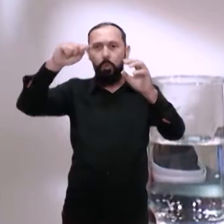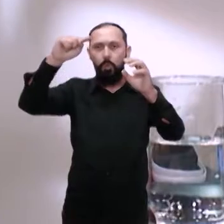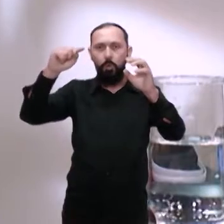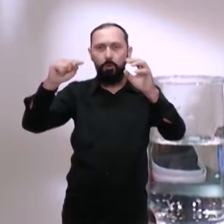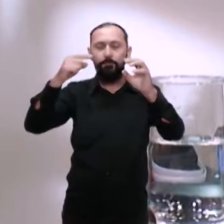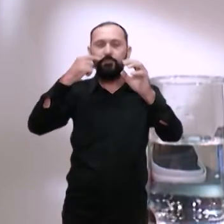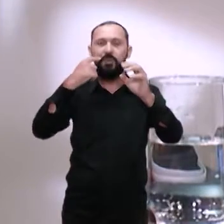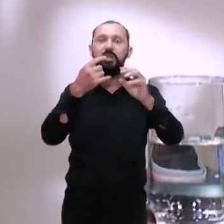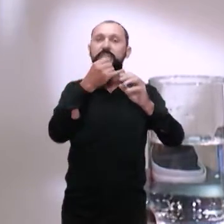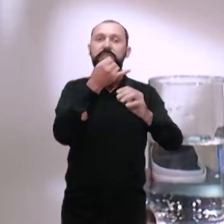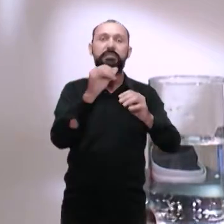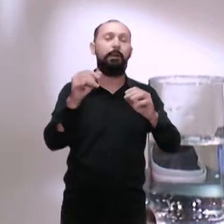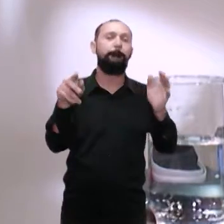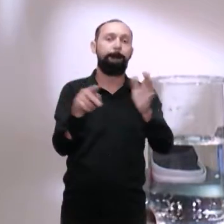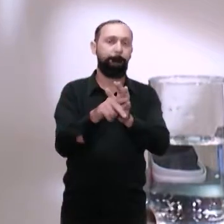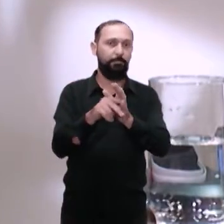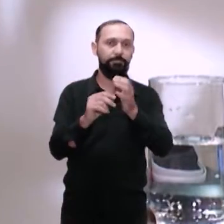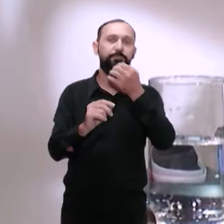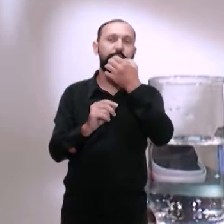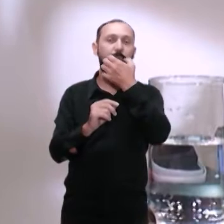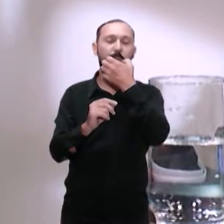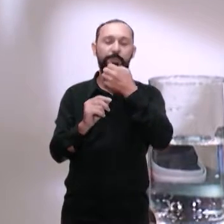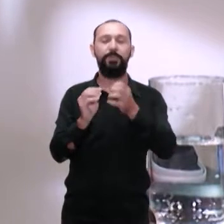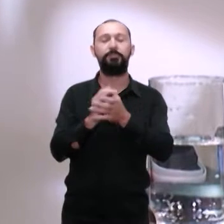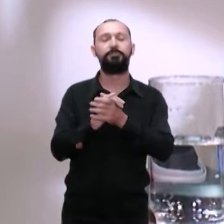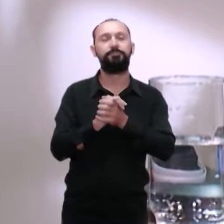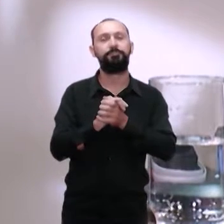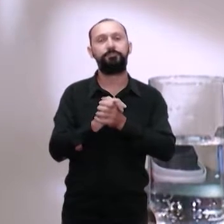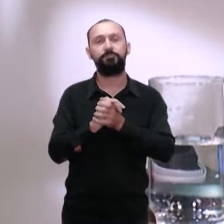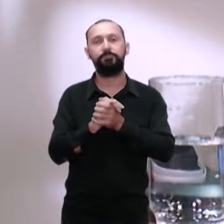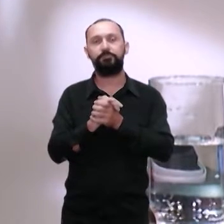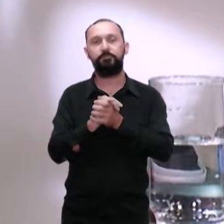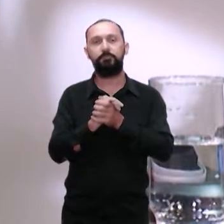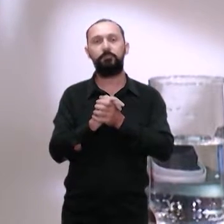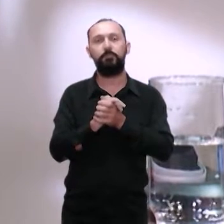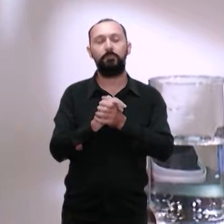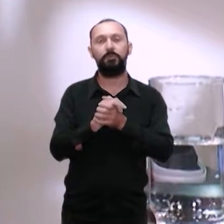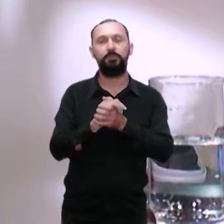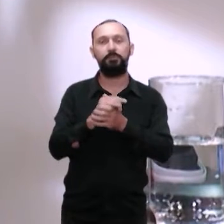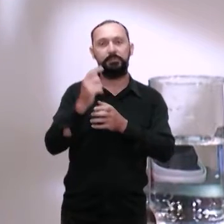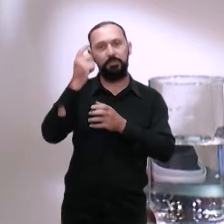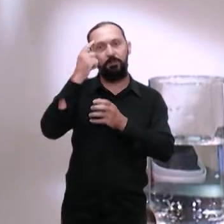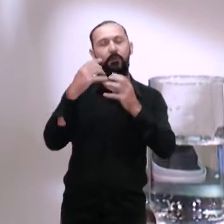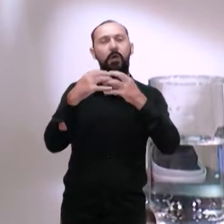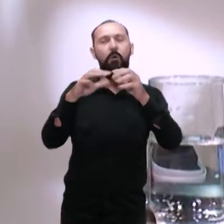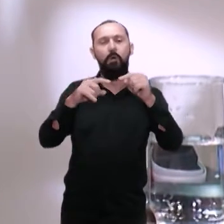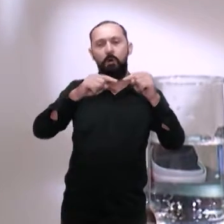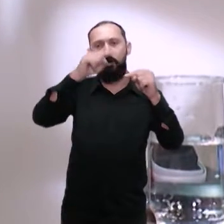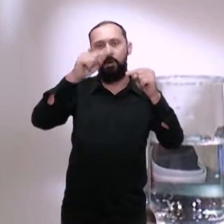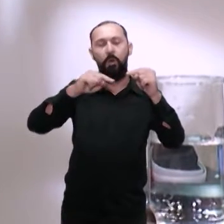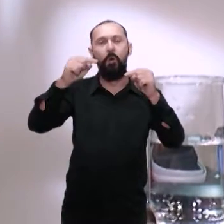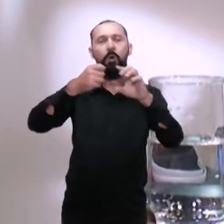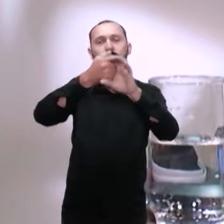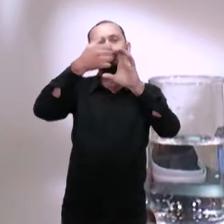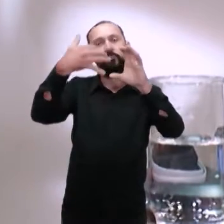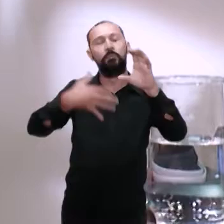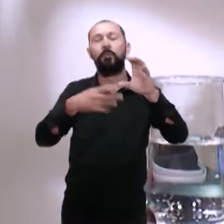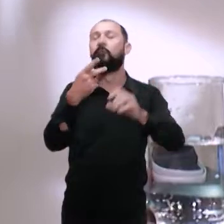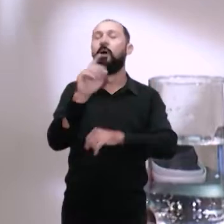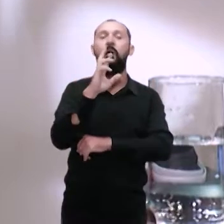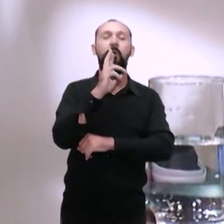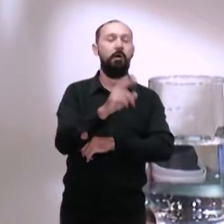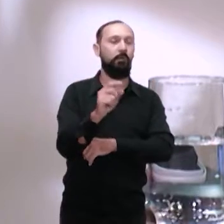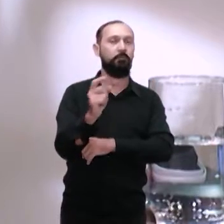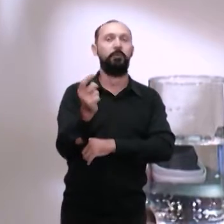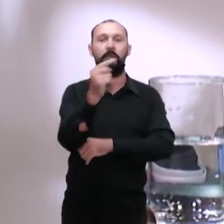eletroencefalograma. As ondas cerebrais, a parte elétrica do cérebro, né? E ali vai